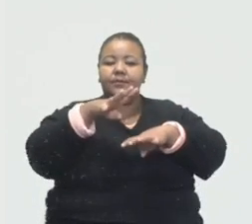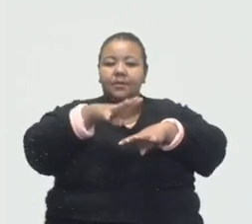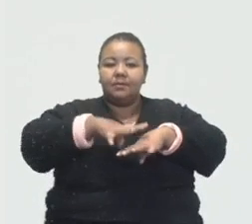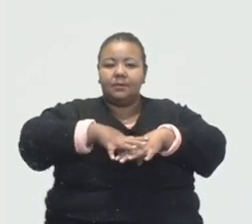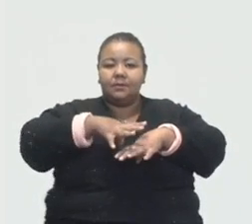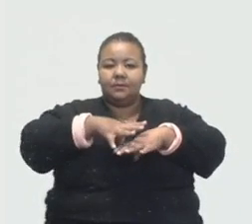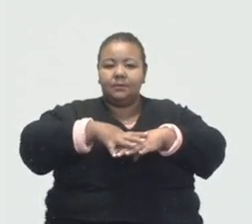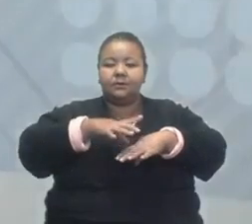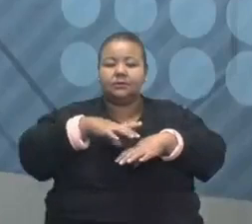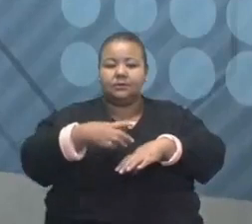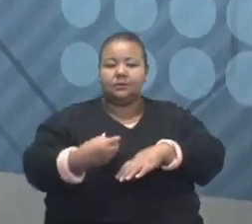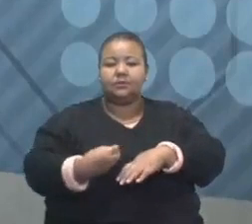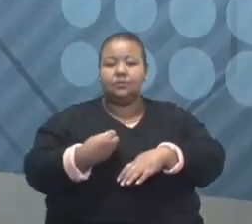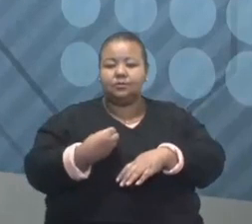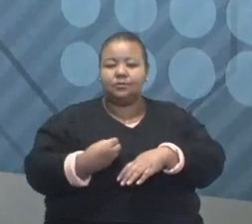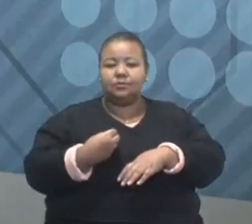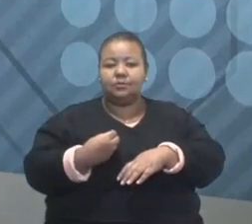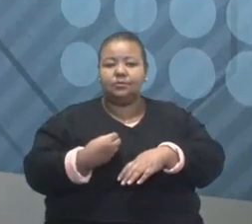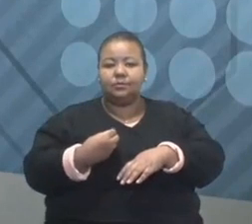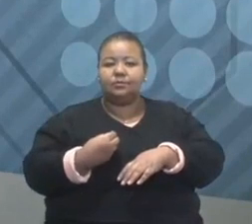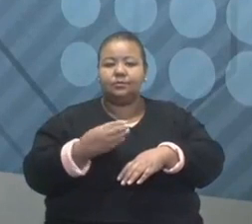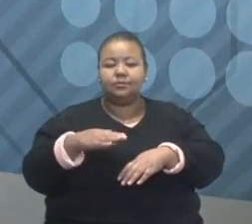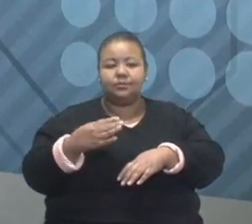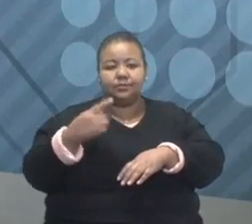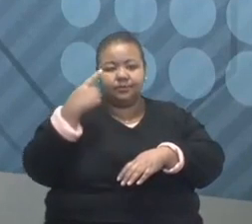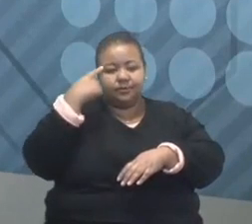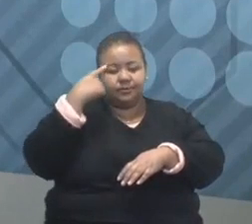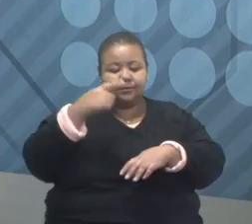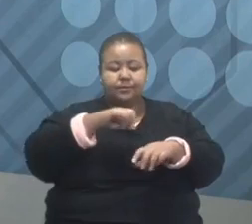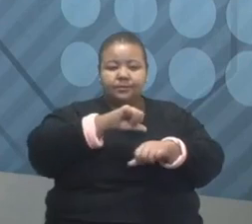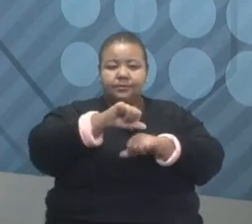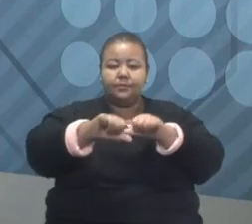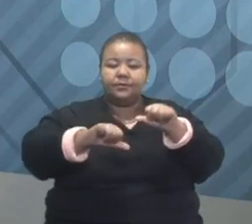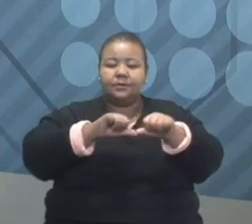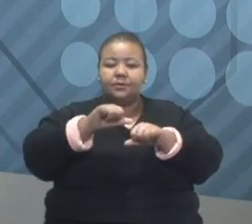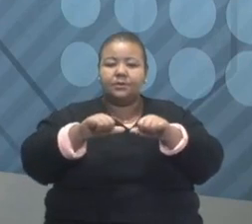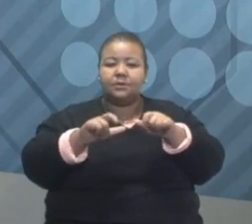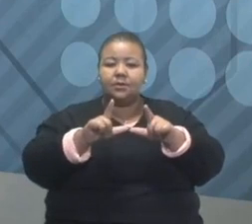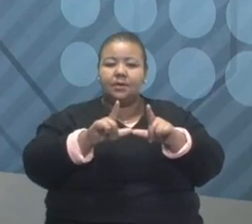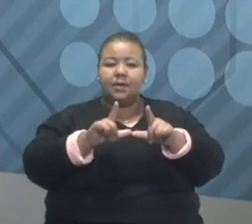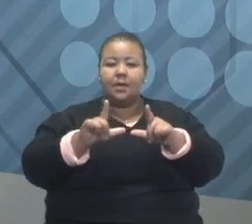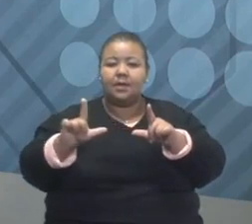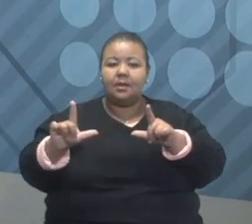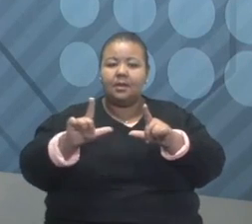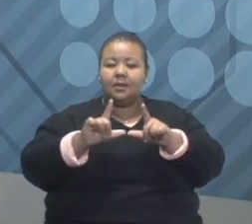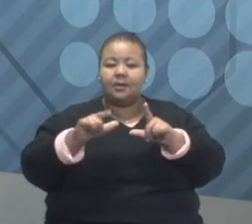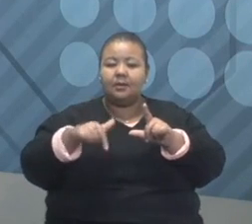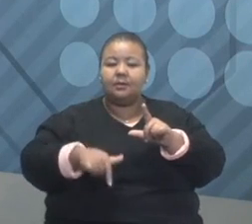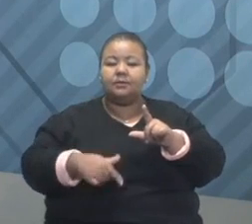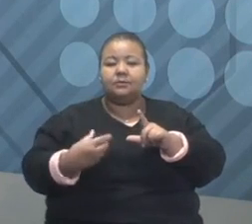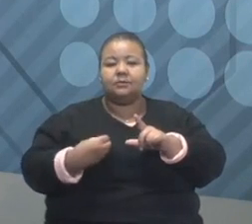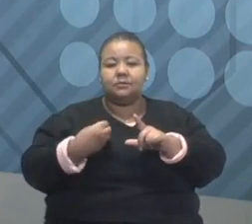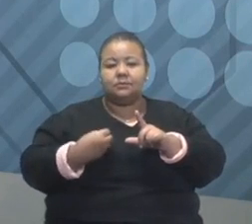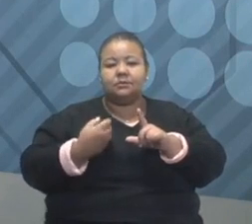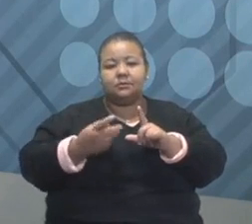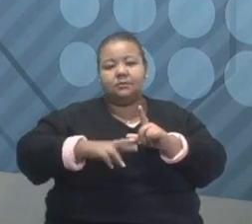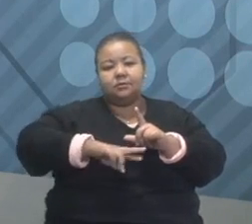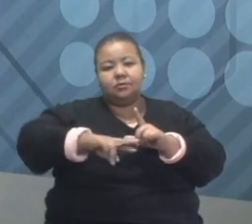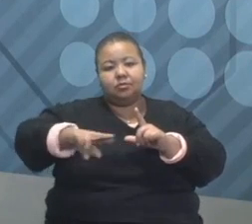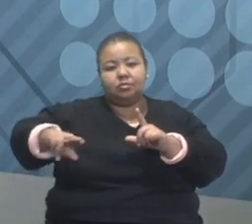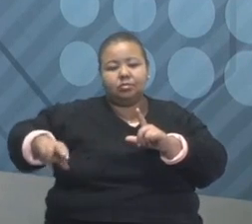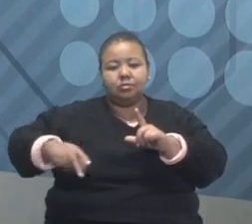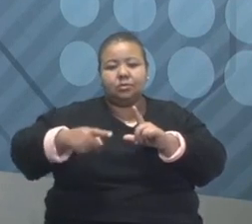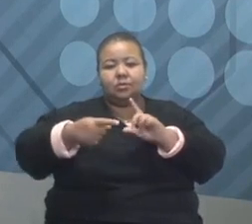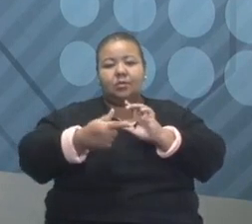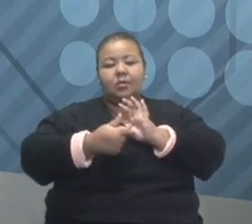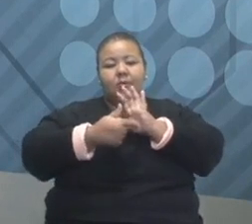ela está presente, principalmente esse conceito, quando pensamos nas transformações lineares, está presente em diversas áreas, como eu trouxe